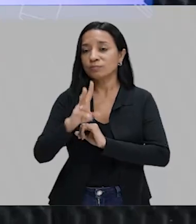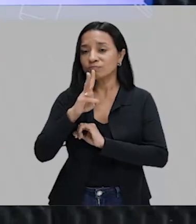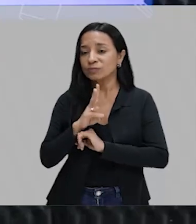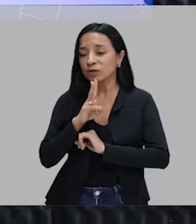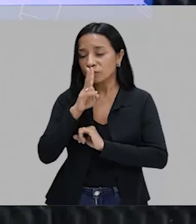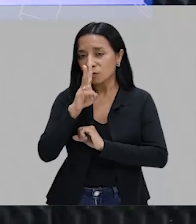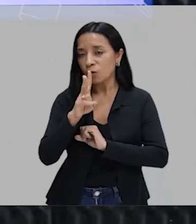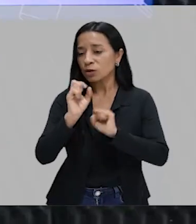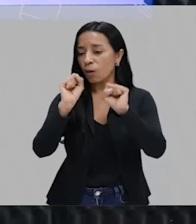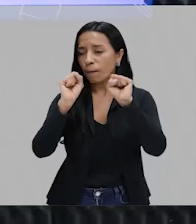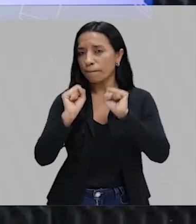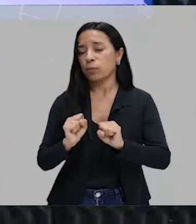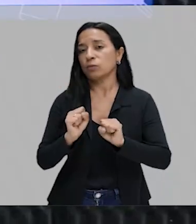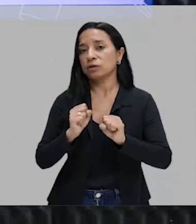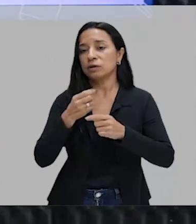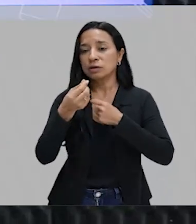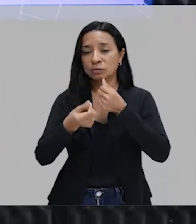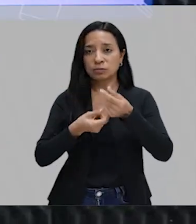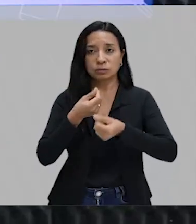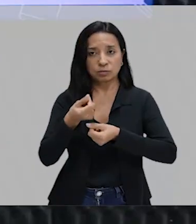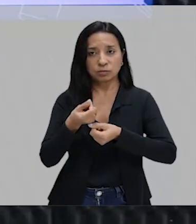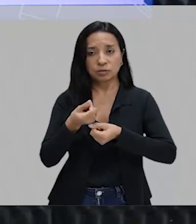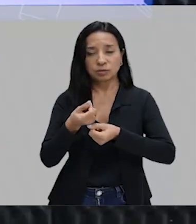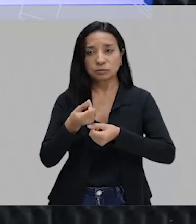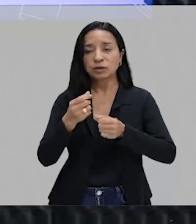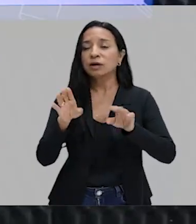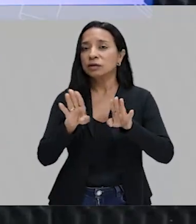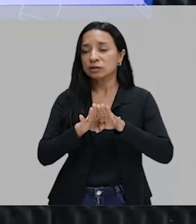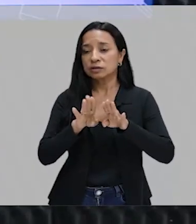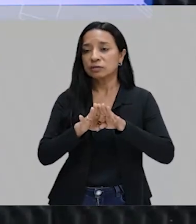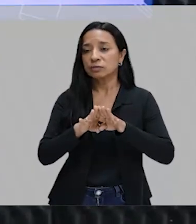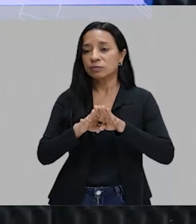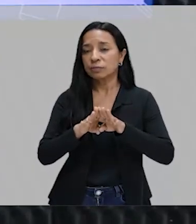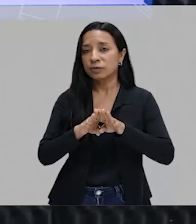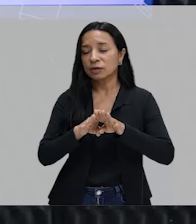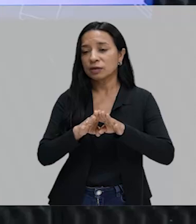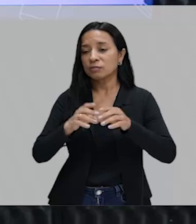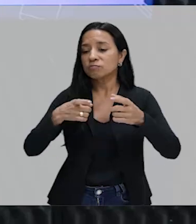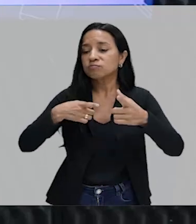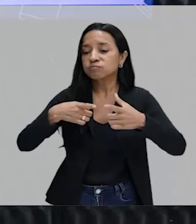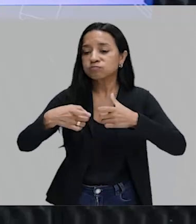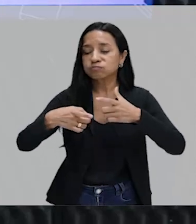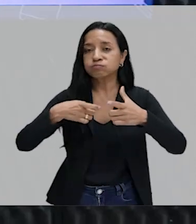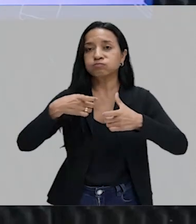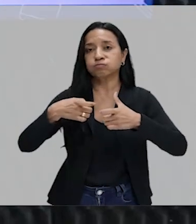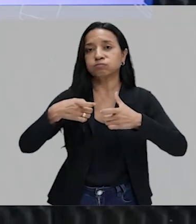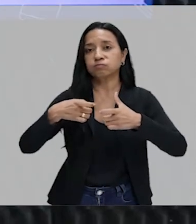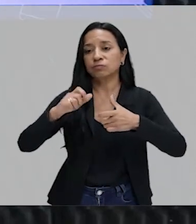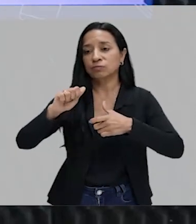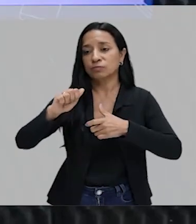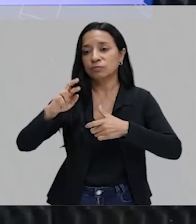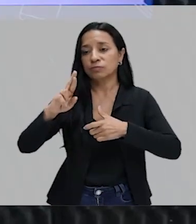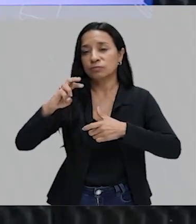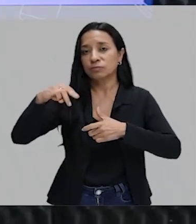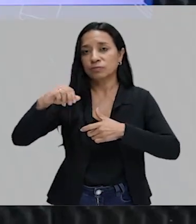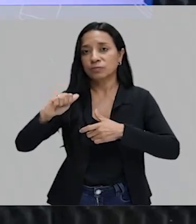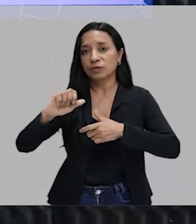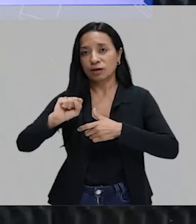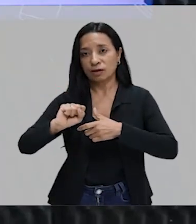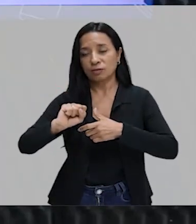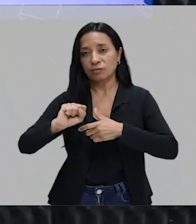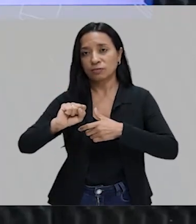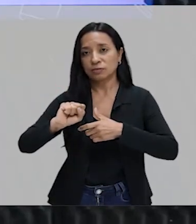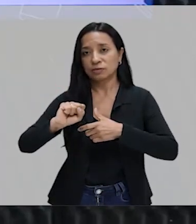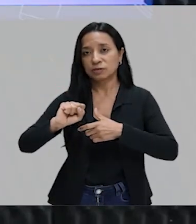econômica, mas também pela força bélica. E aí ele passa a não ser multipolar, ele passa a ser